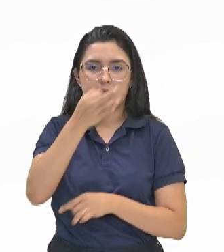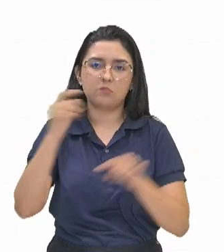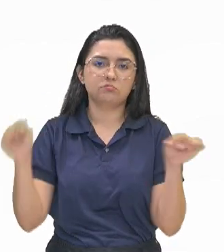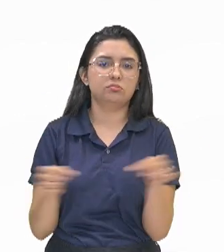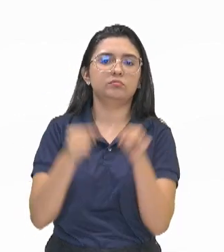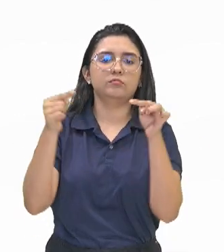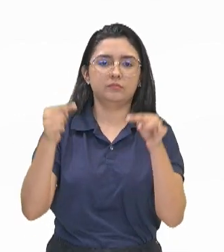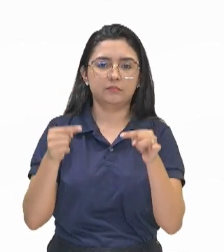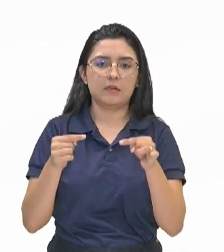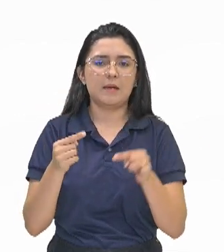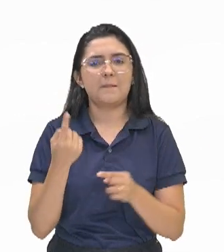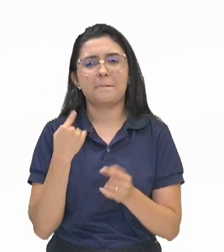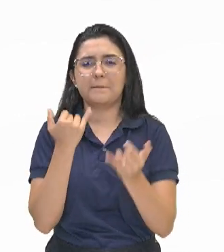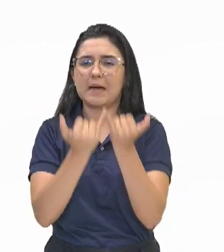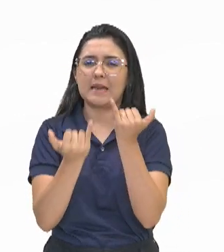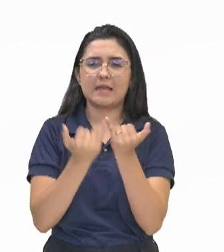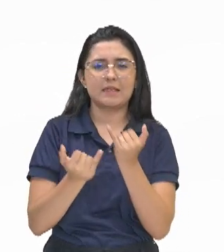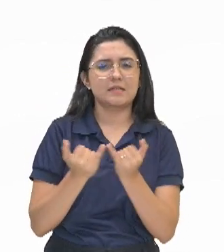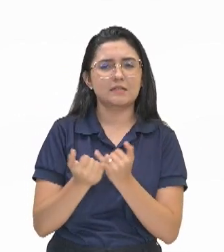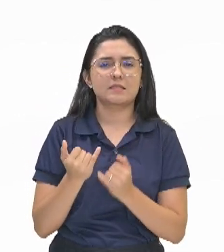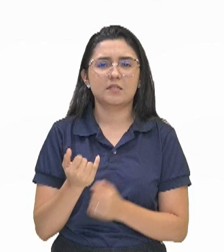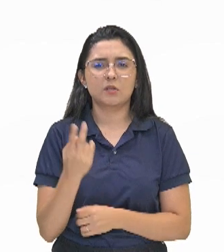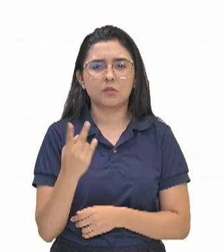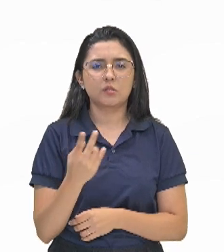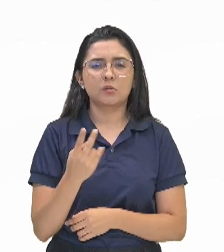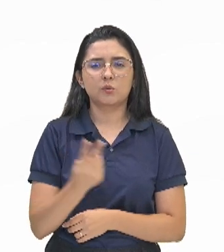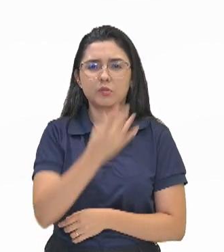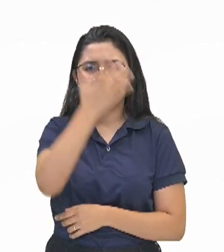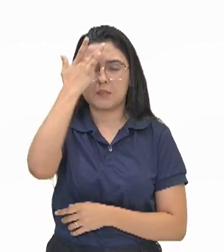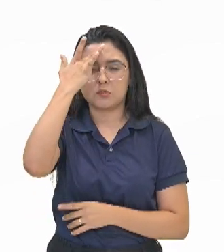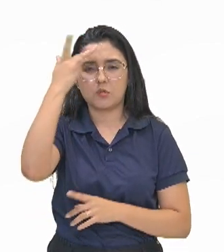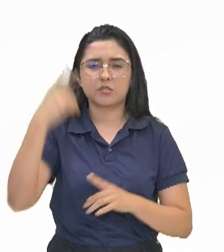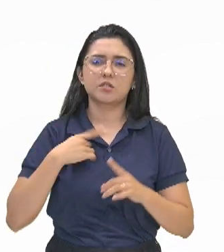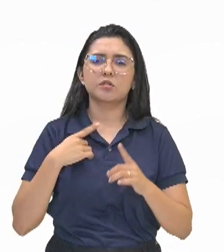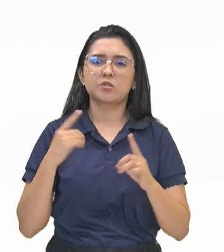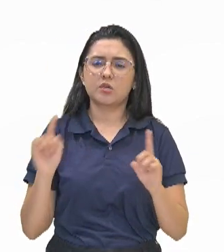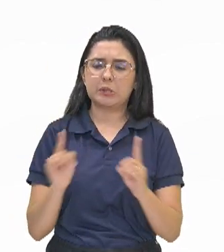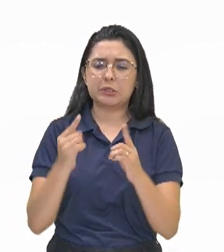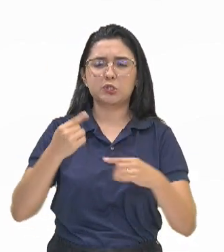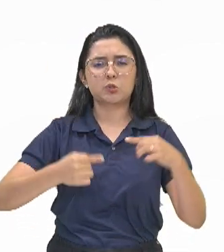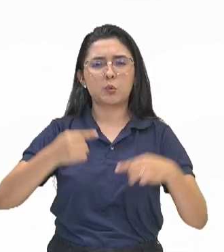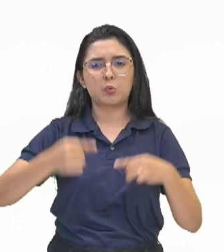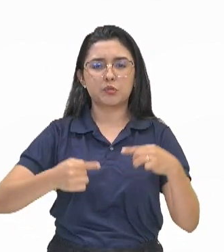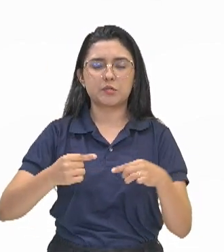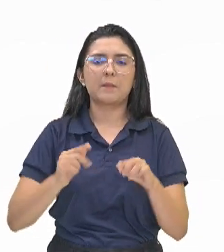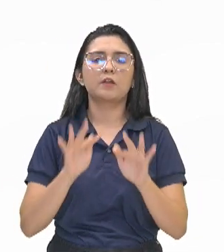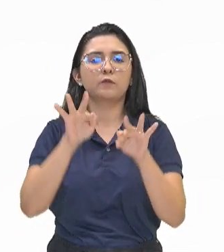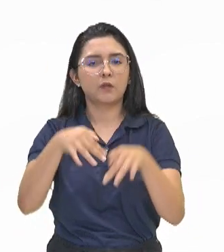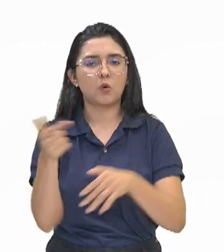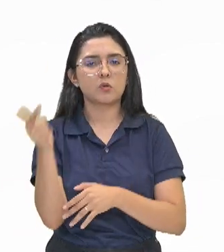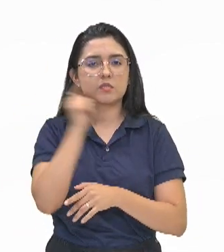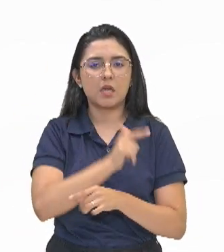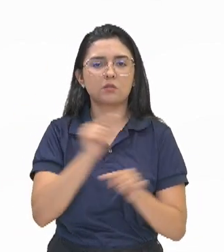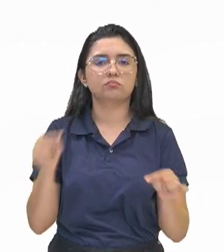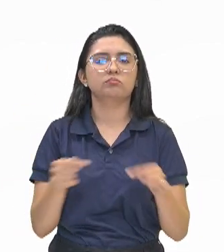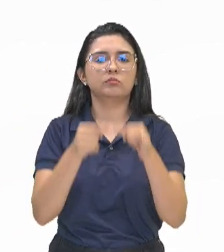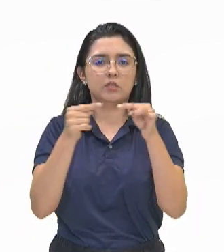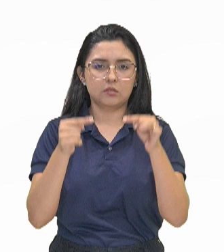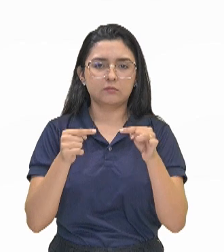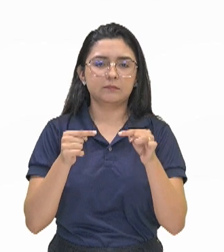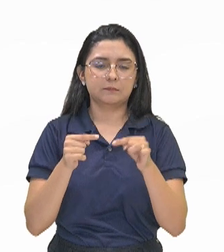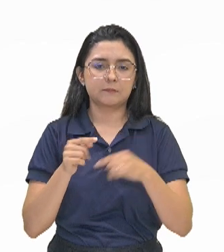fosse um casal que discute, mas no final eles chegam a um consenso. E isso chama-se síntese, né?